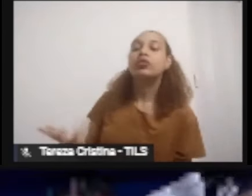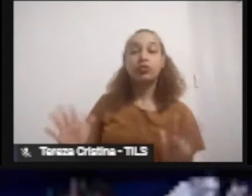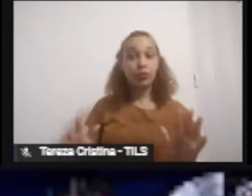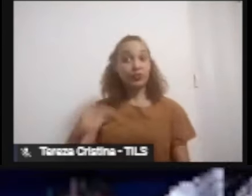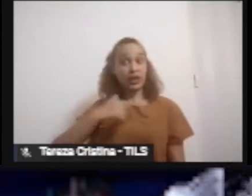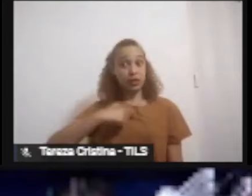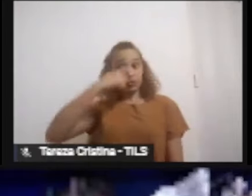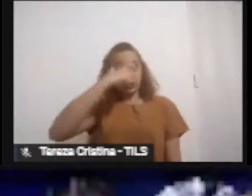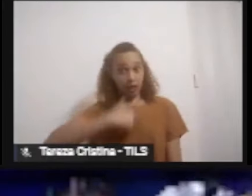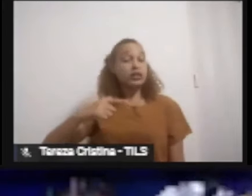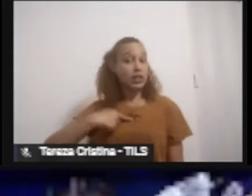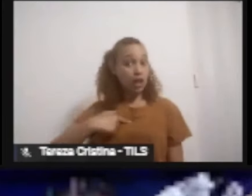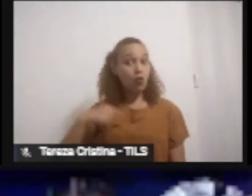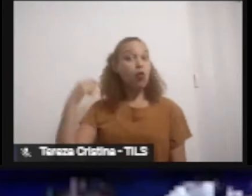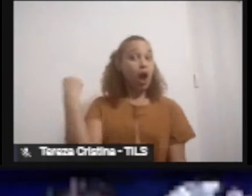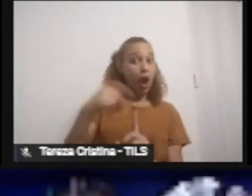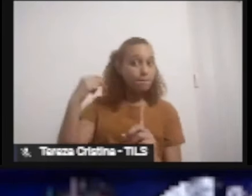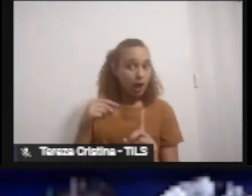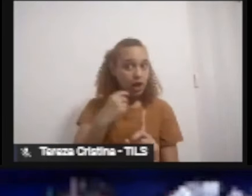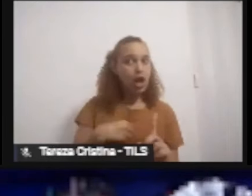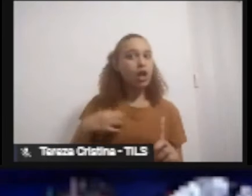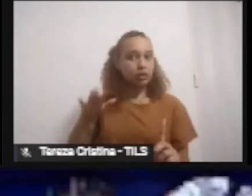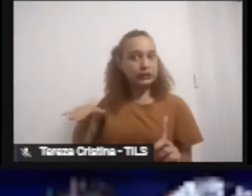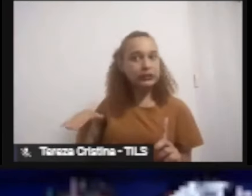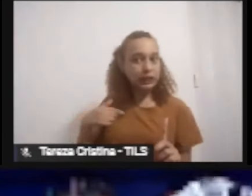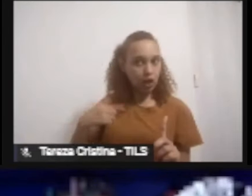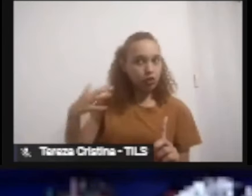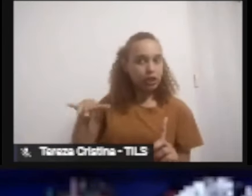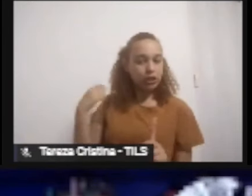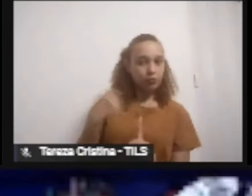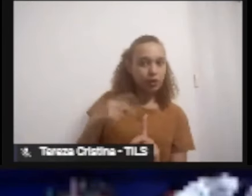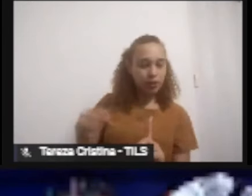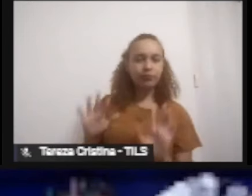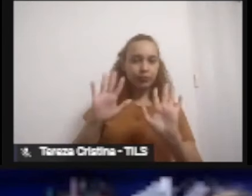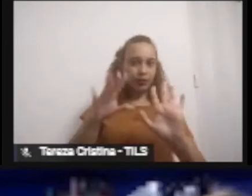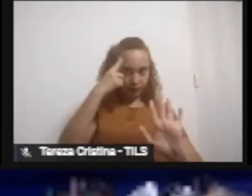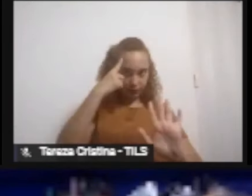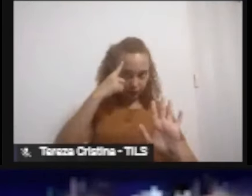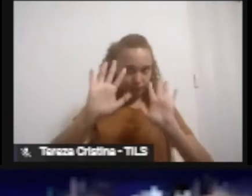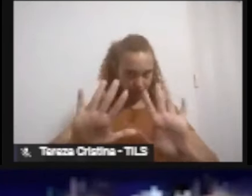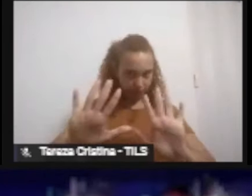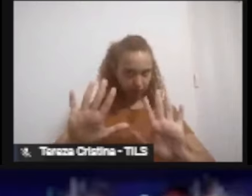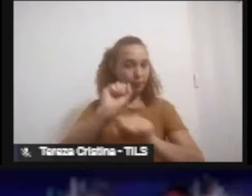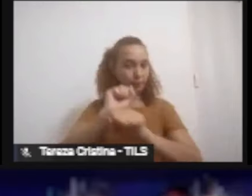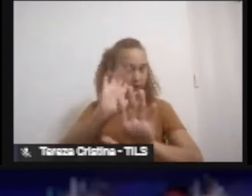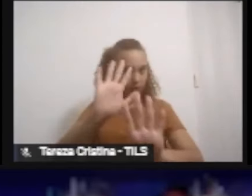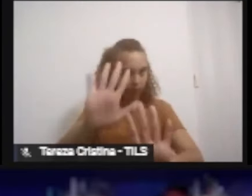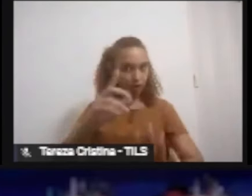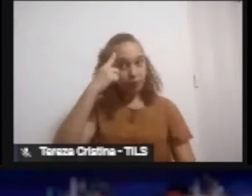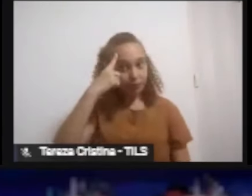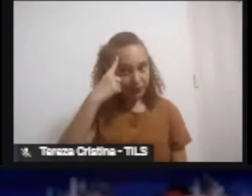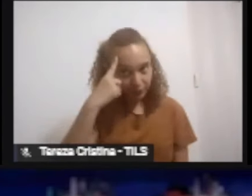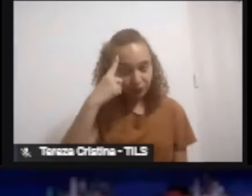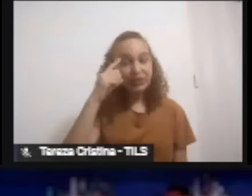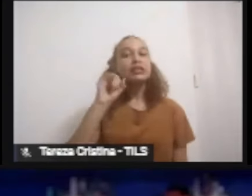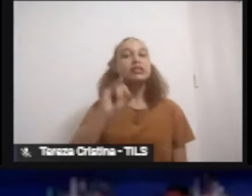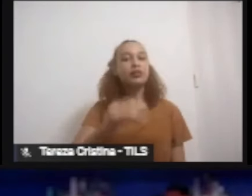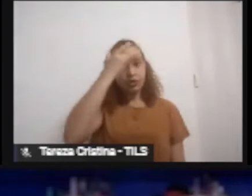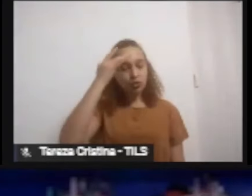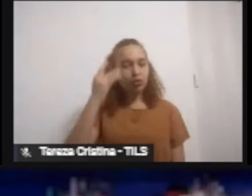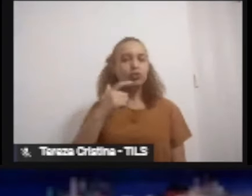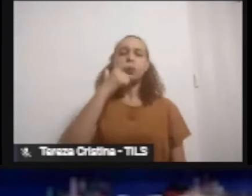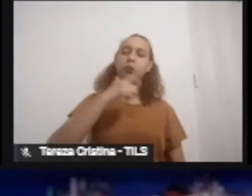apanhei. Daí a ciência pensa assim, não, então vamos lá, vamos ver se realmente as pessoas que são honestas,